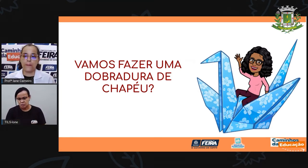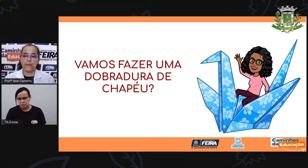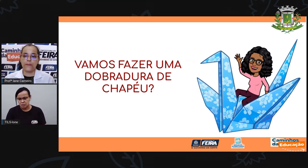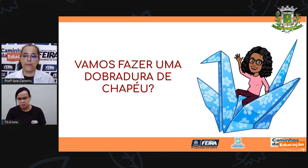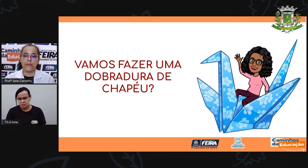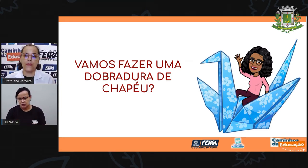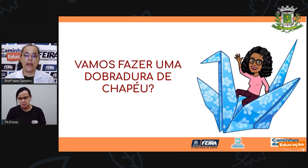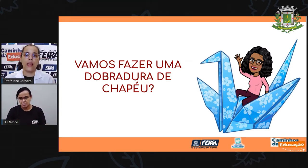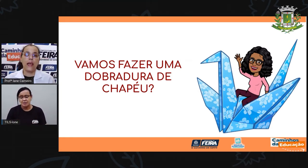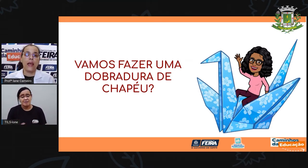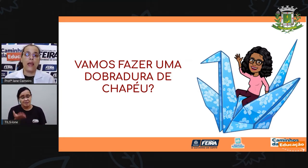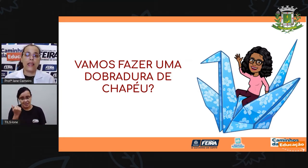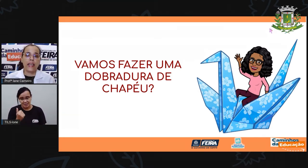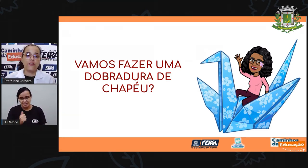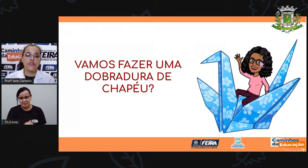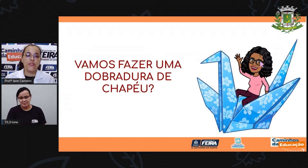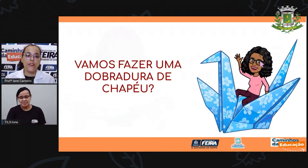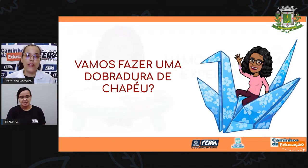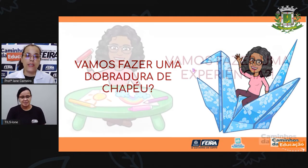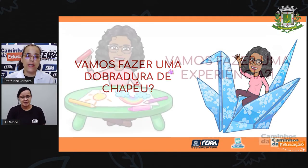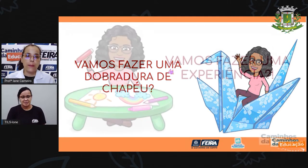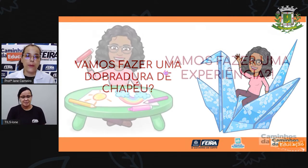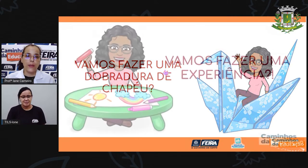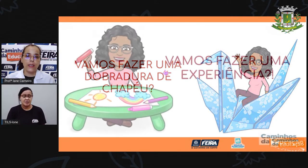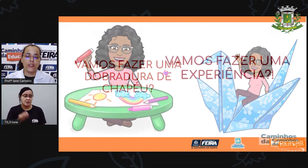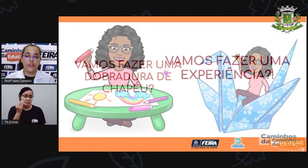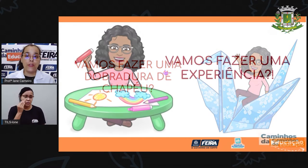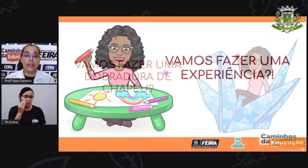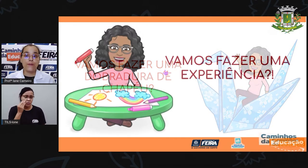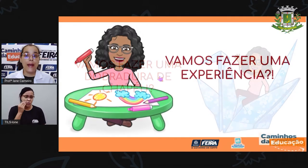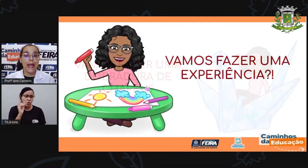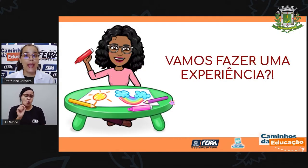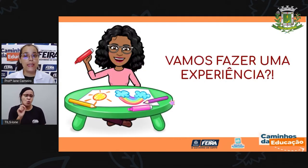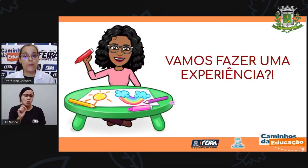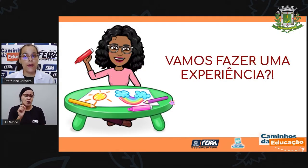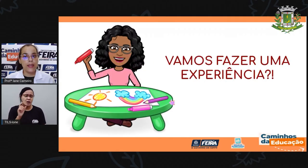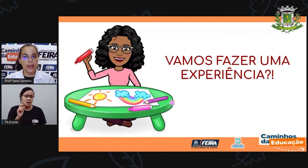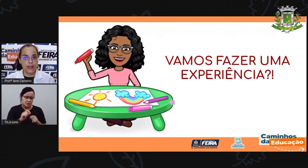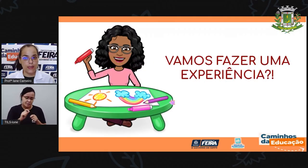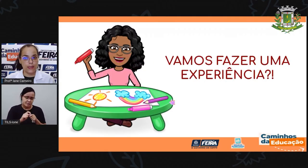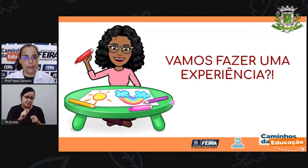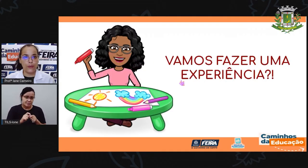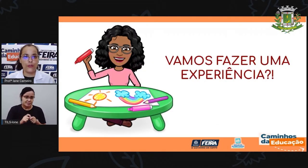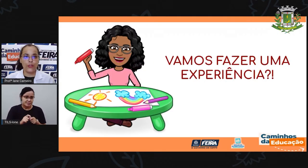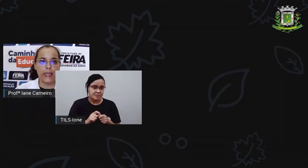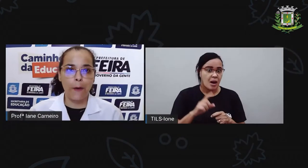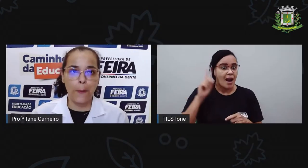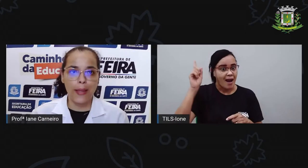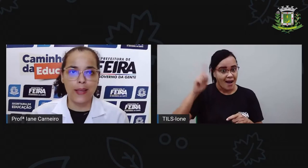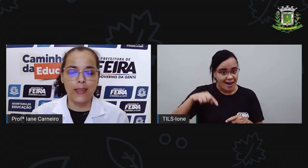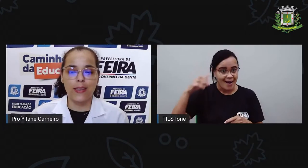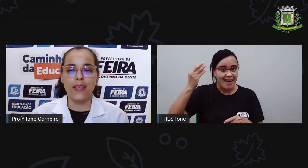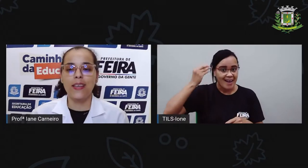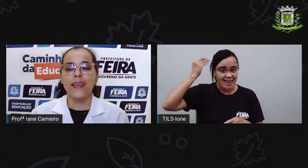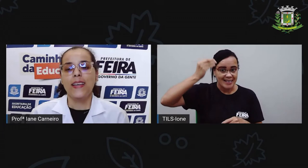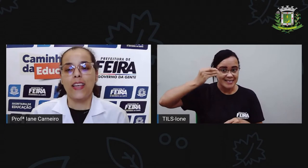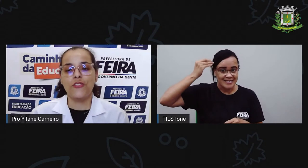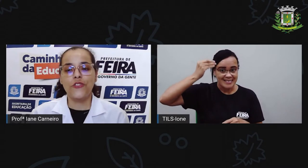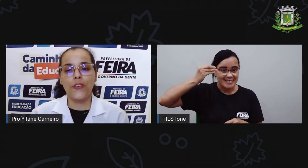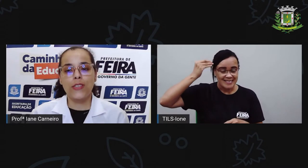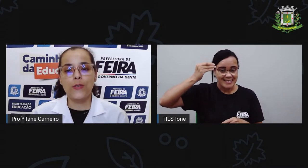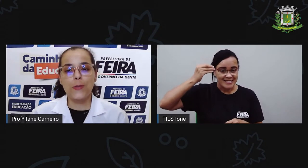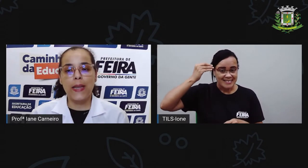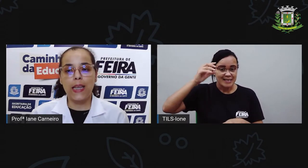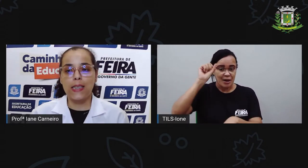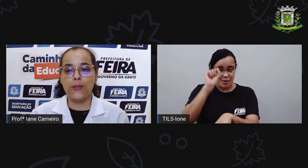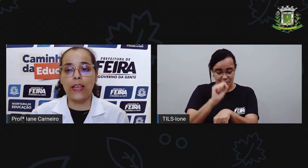lá. O que é que a gente vai fazer, Proiane? A gente vai fazer uma experiência, tá bom? Eu vou interromper aqui e a gente